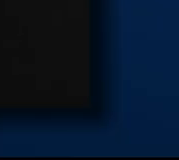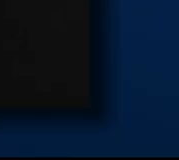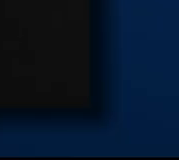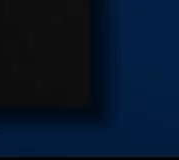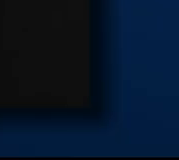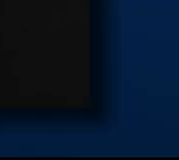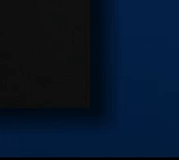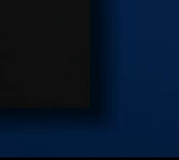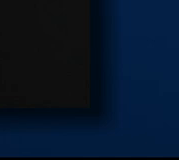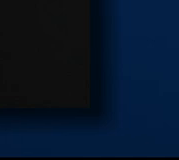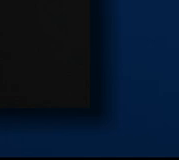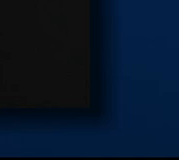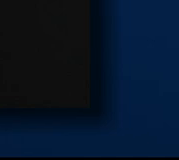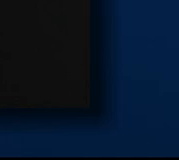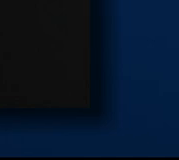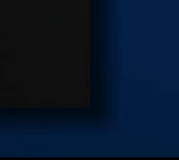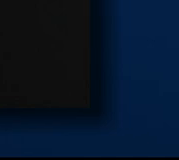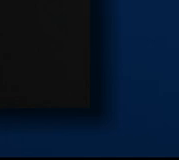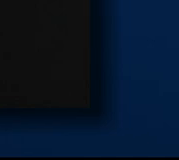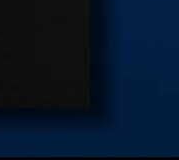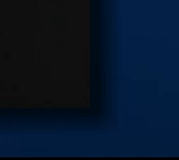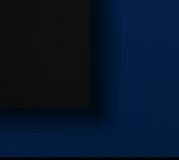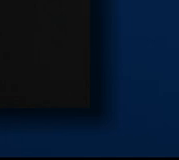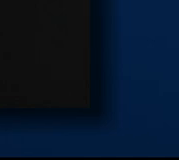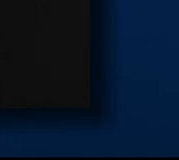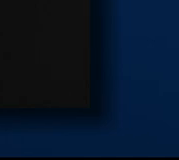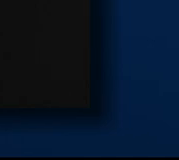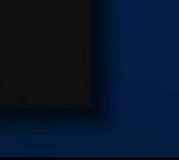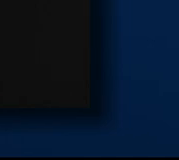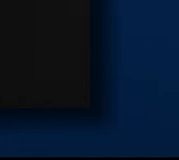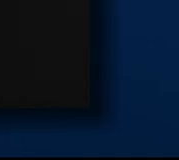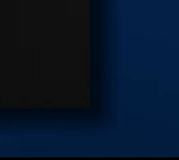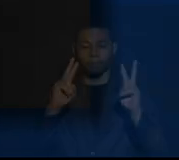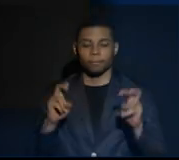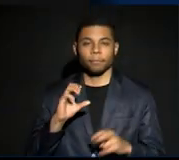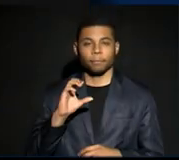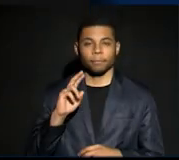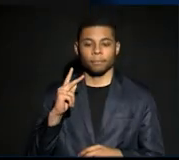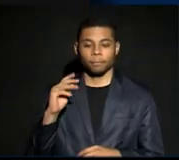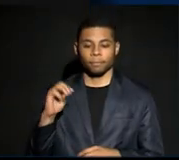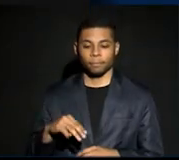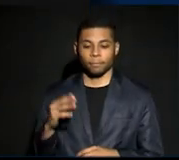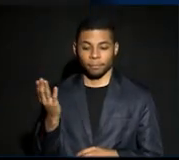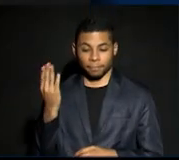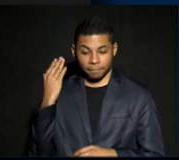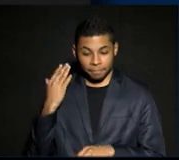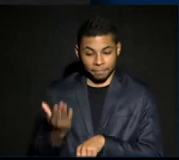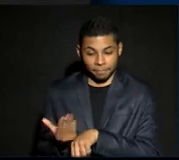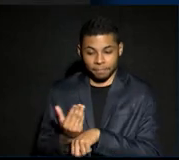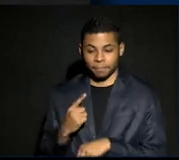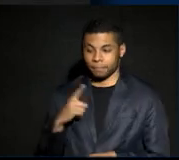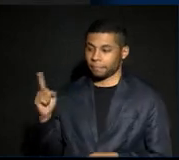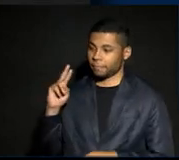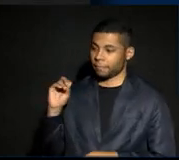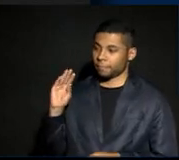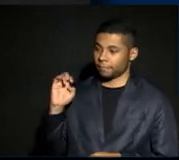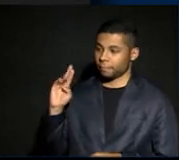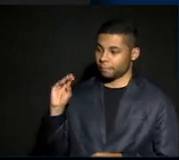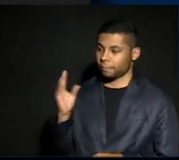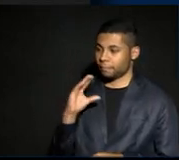Boa tarde a todos. Vamos começar aqui falando um pouco sobre o Copom, né? Hoje, mais cedo, a gente viu o Roberto Campos